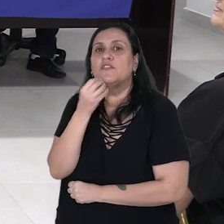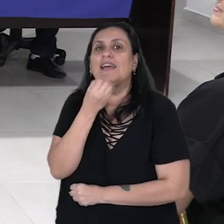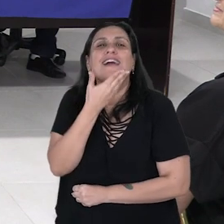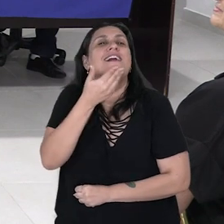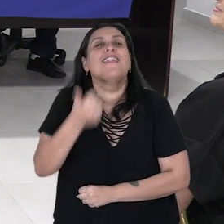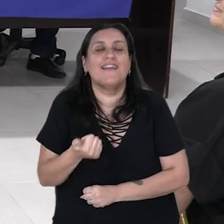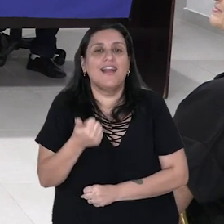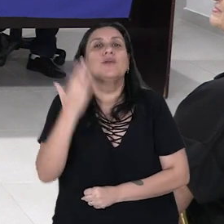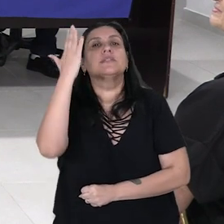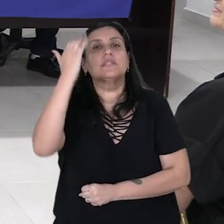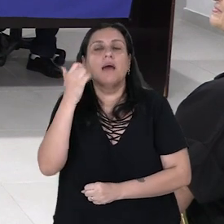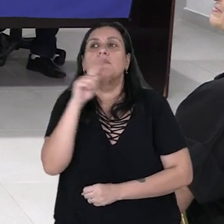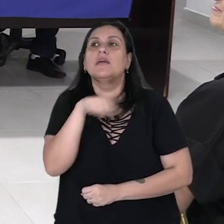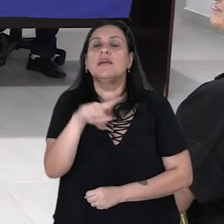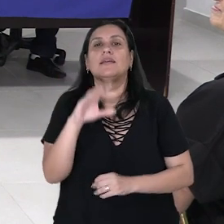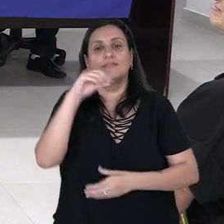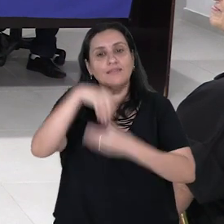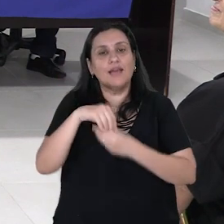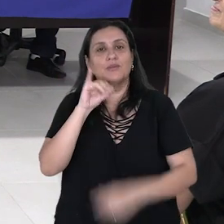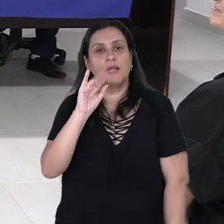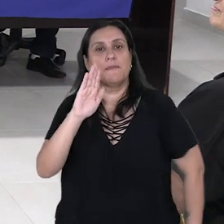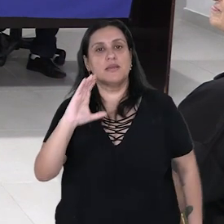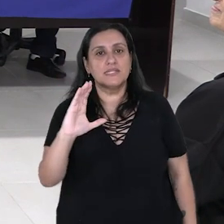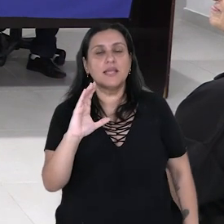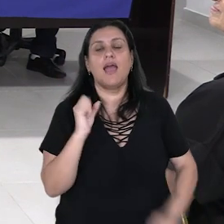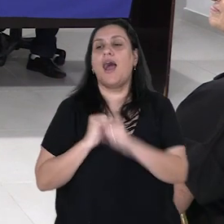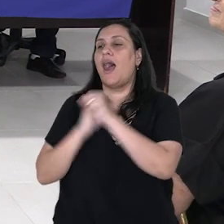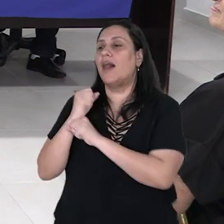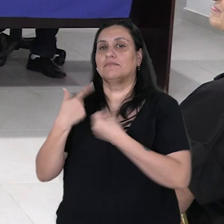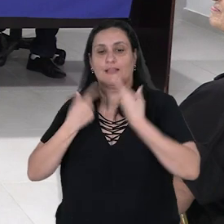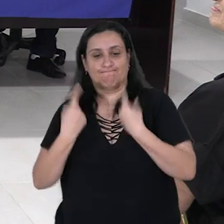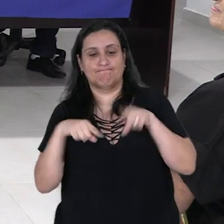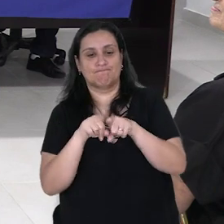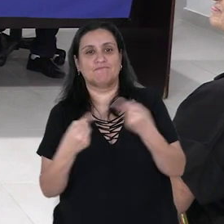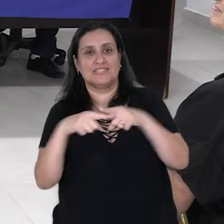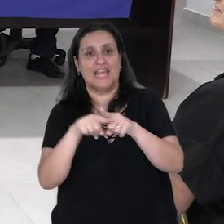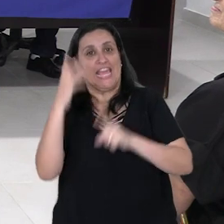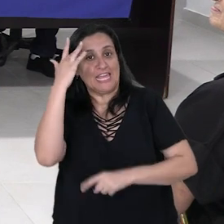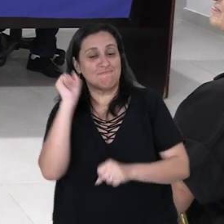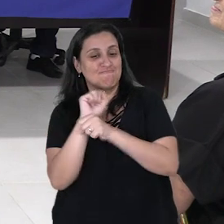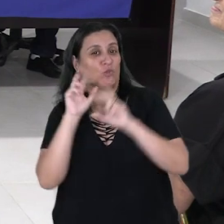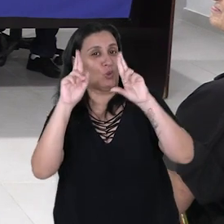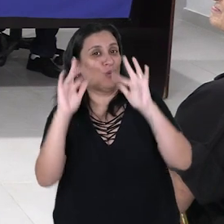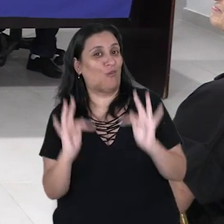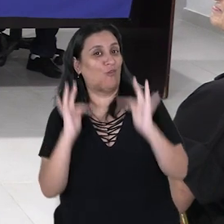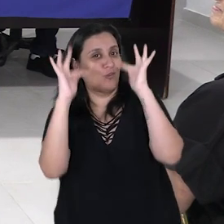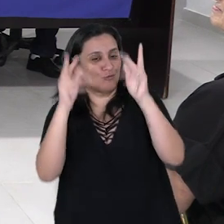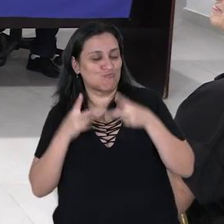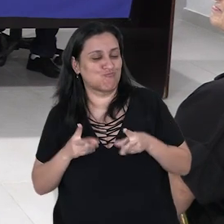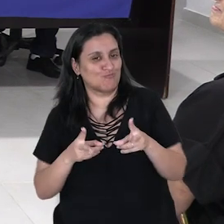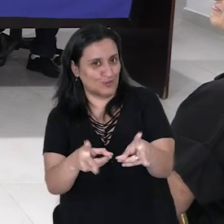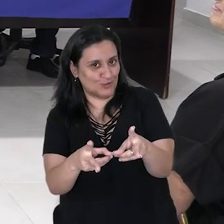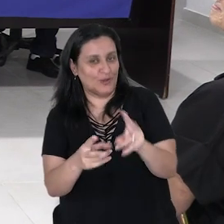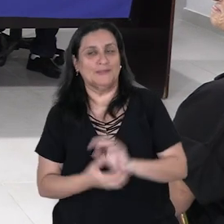bem legal saber que já há alguns anos a gente tem uma colaboração, espero que seja bem, bem